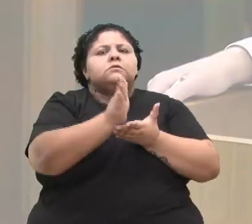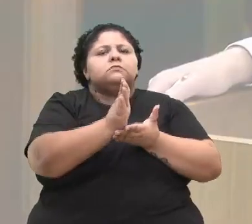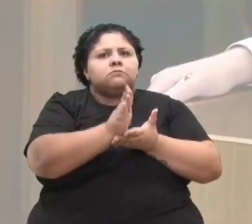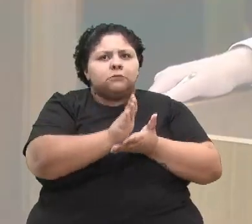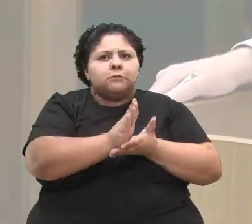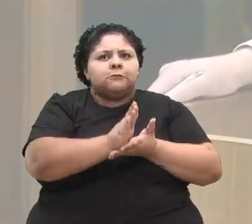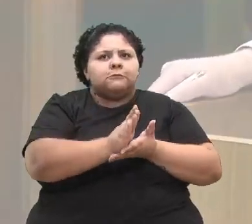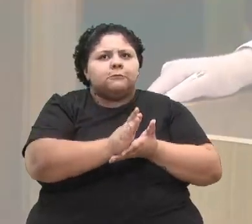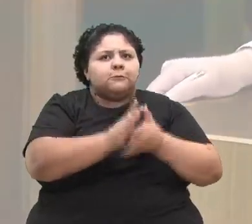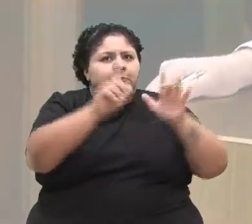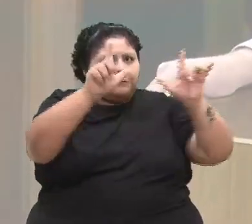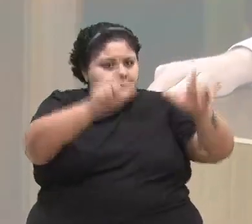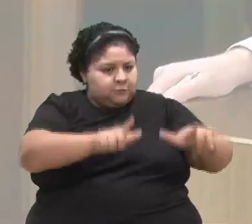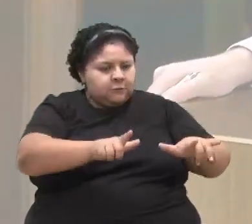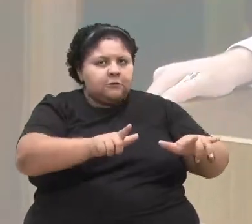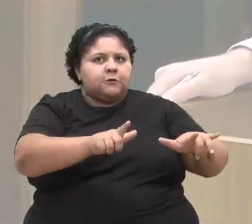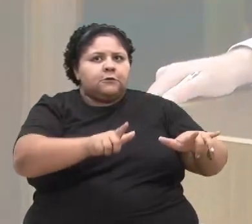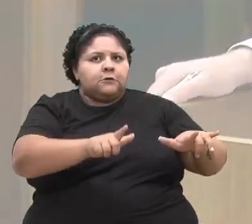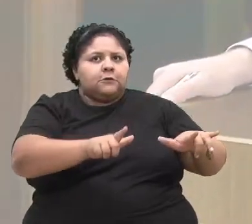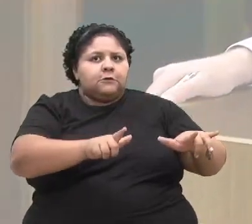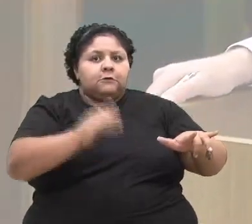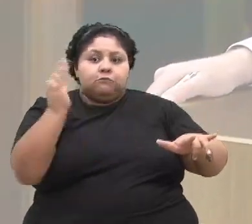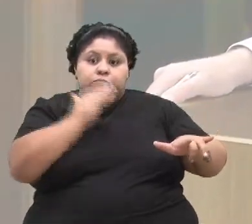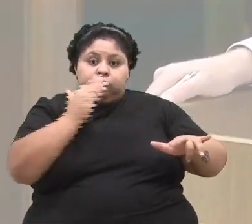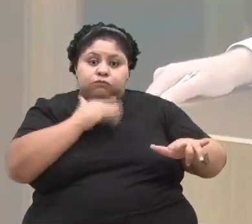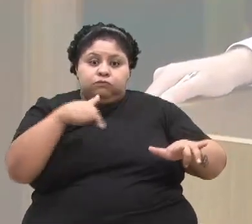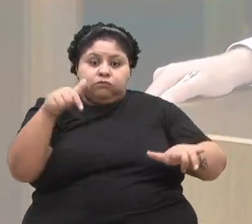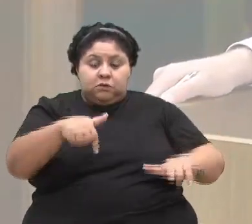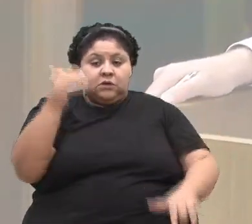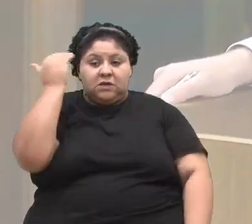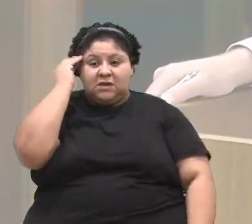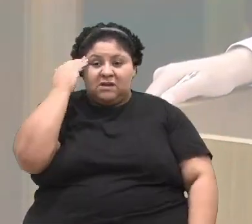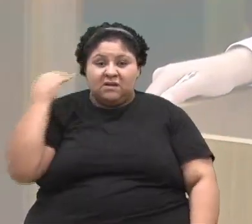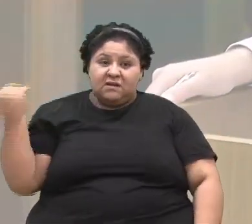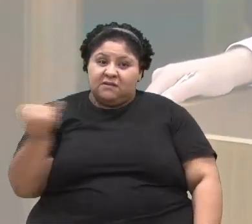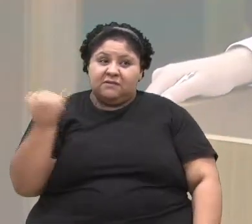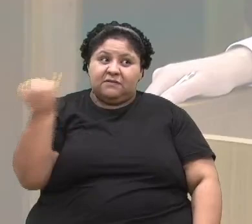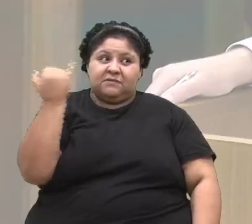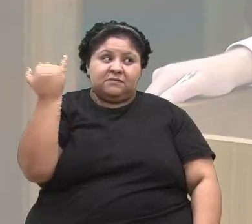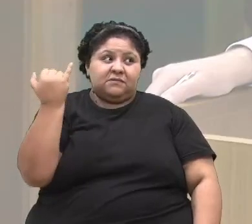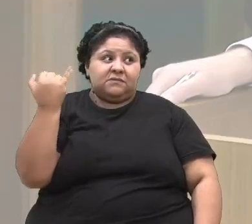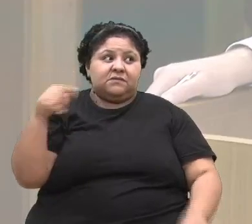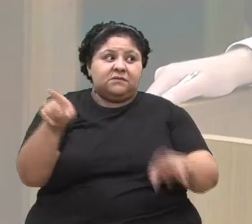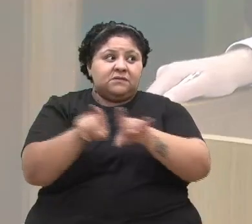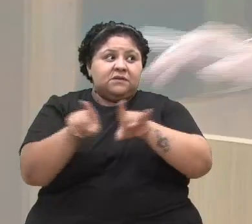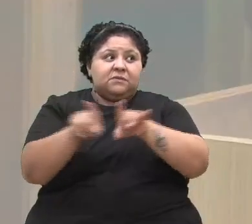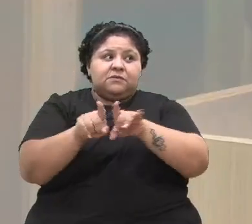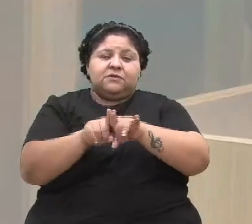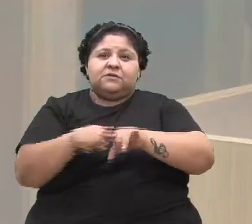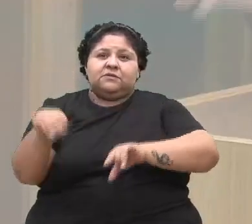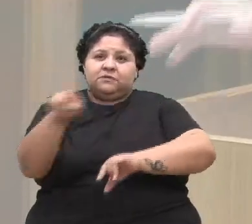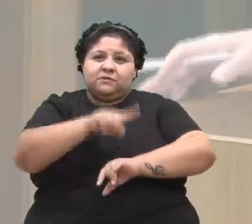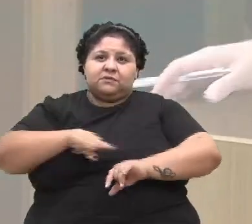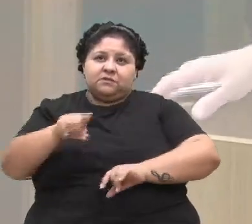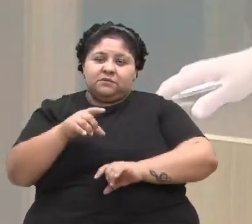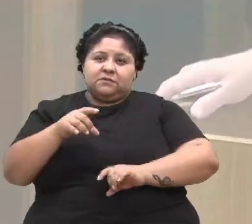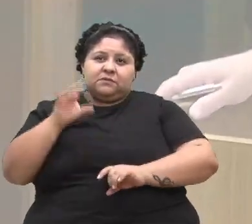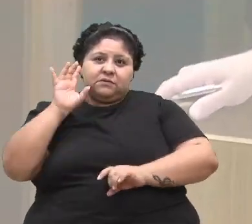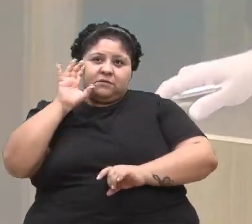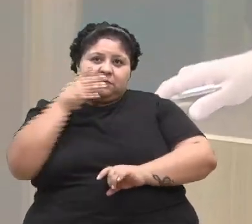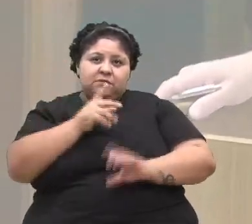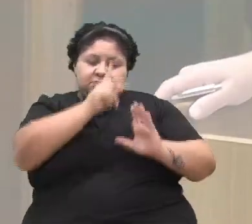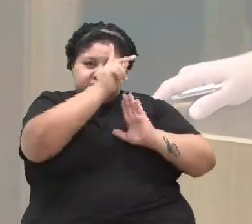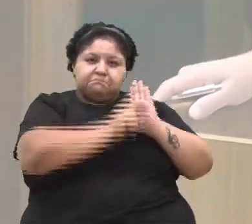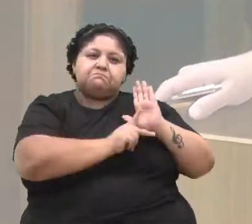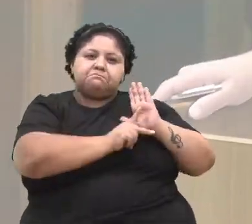desafetação da área, já para acelerar, e eu sei da importância da medição também para que haja a resolução do